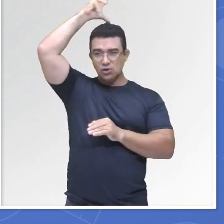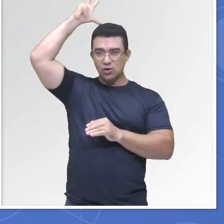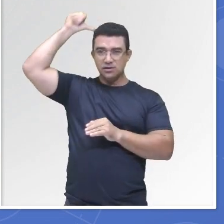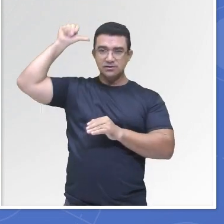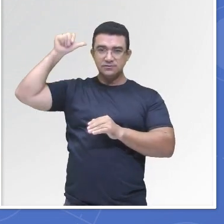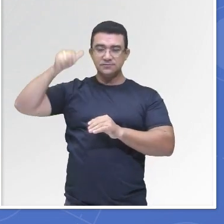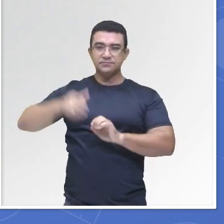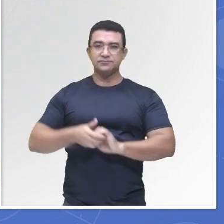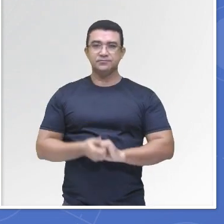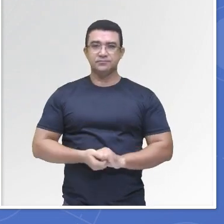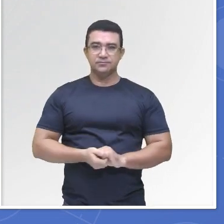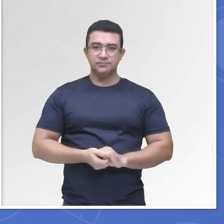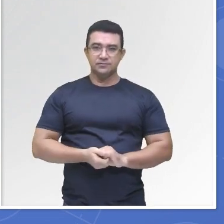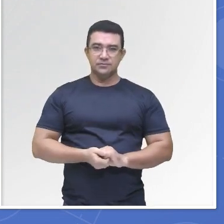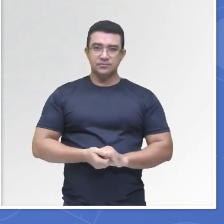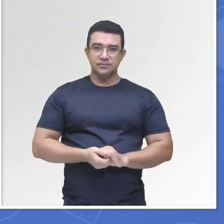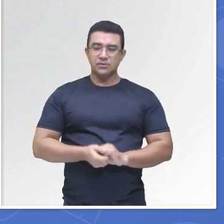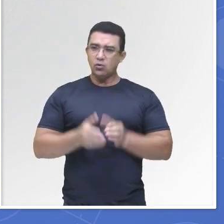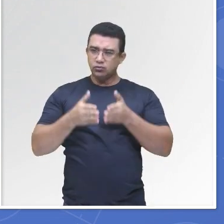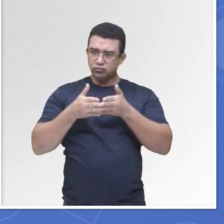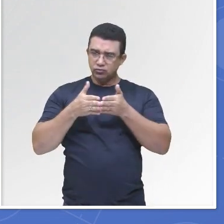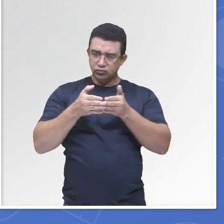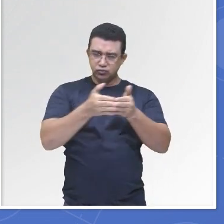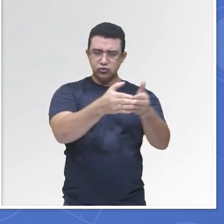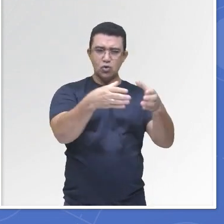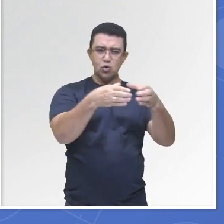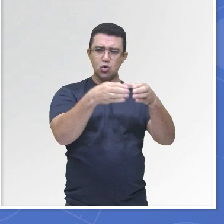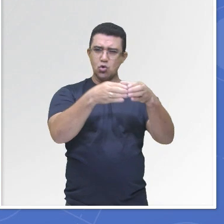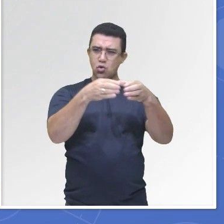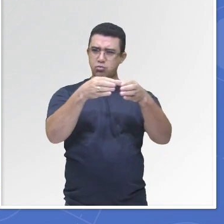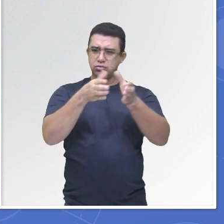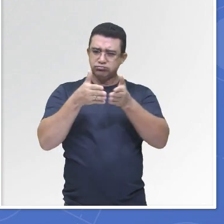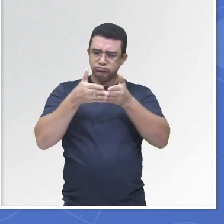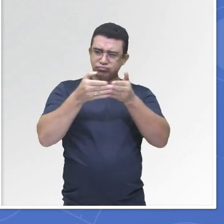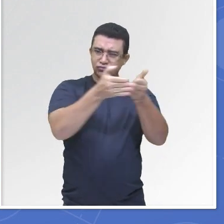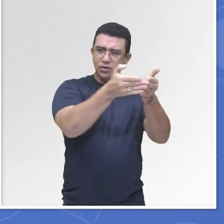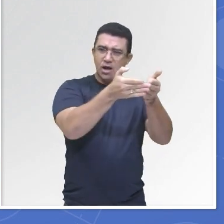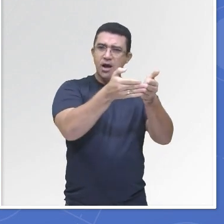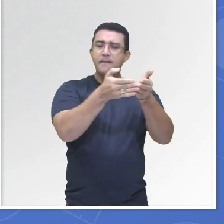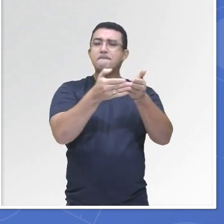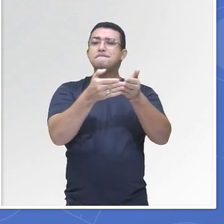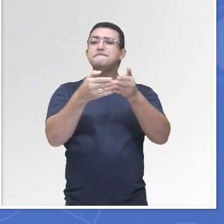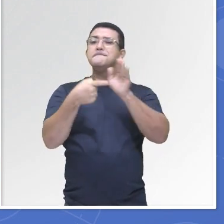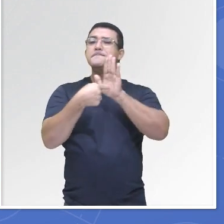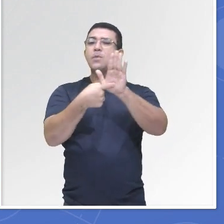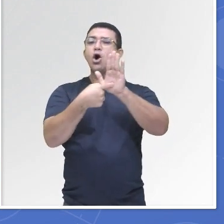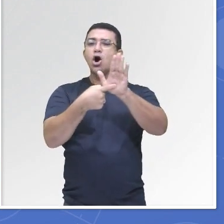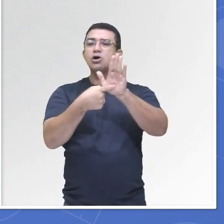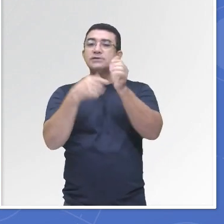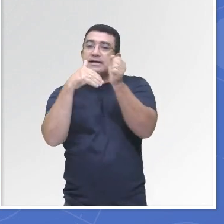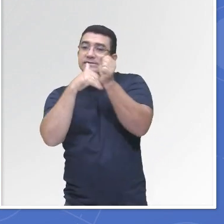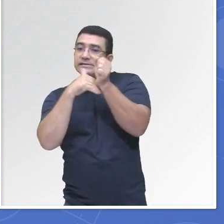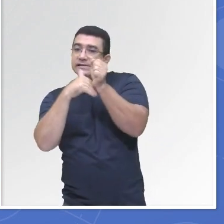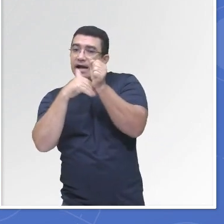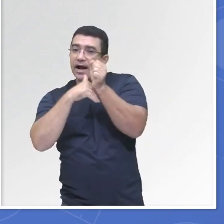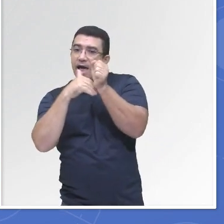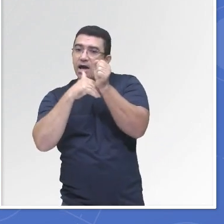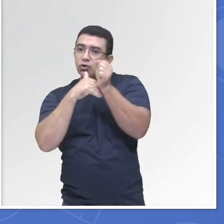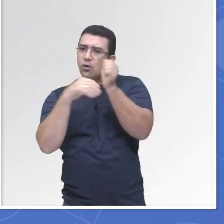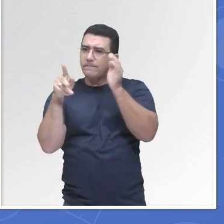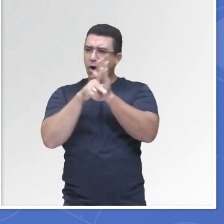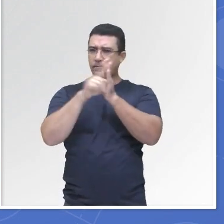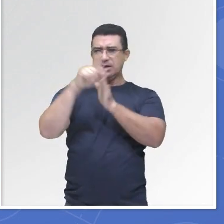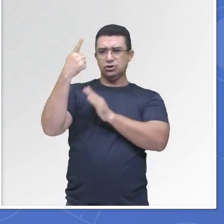vai detalhar os segredos geográficos da região, necessários à navegação dos